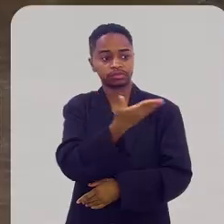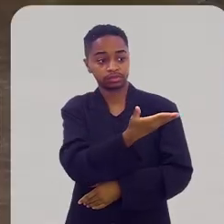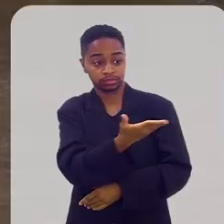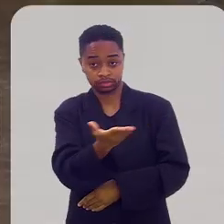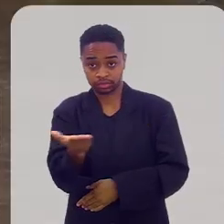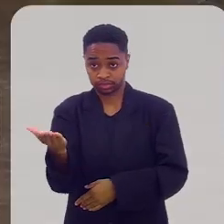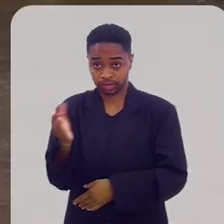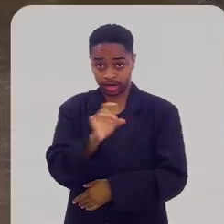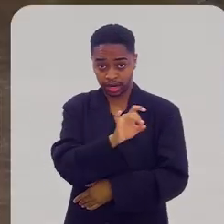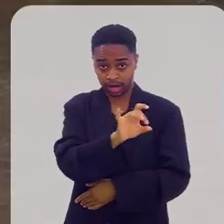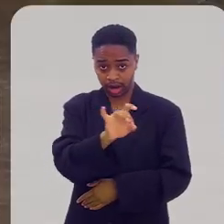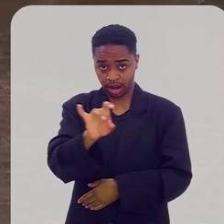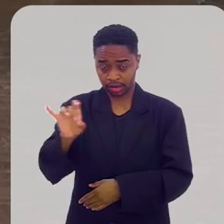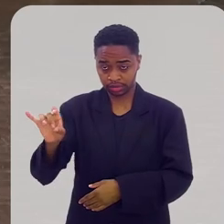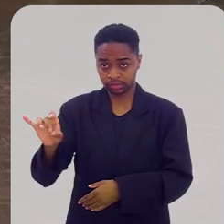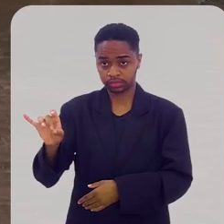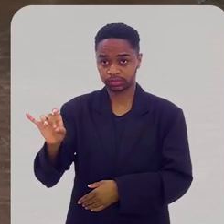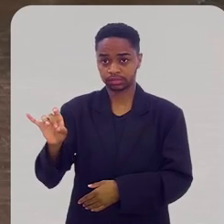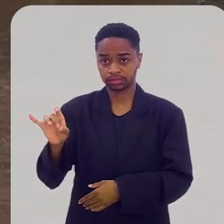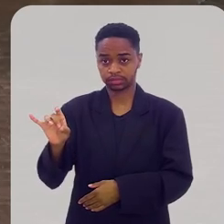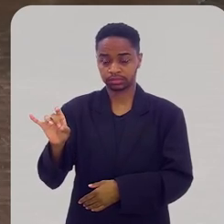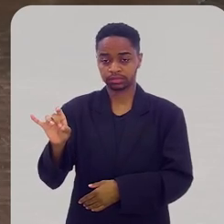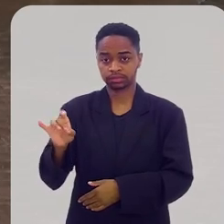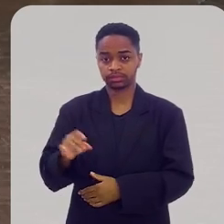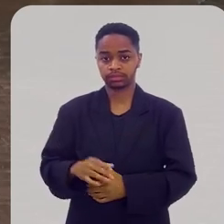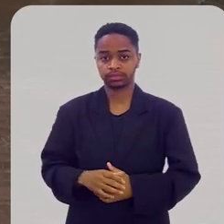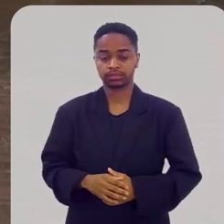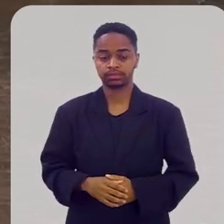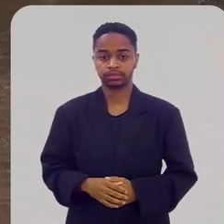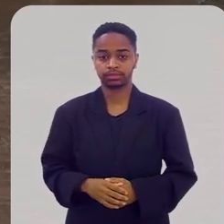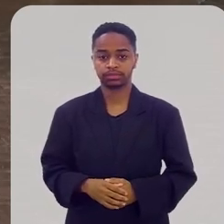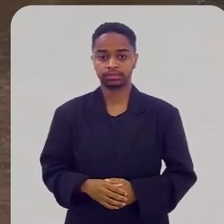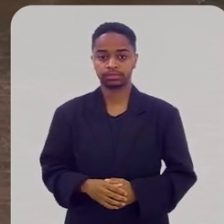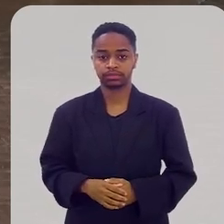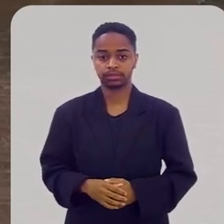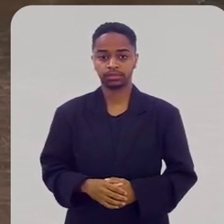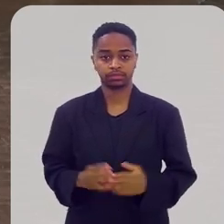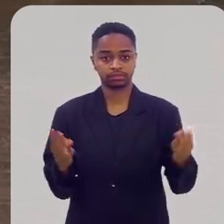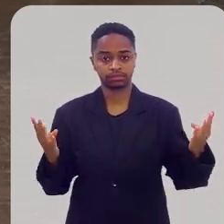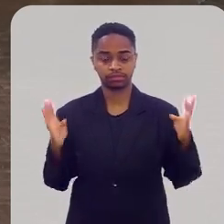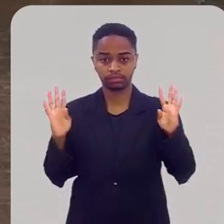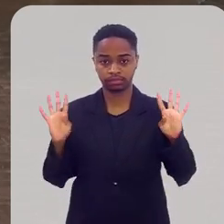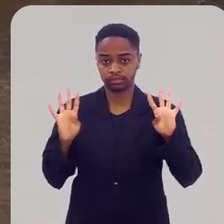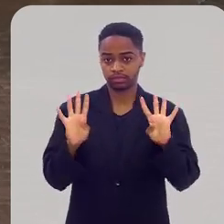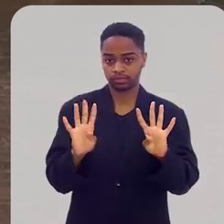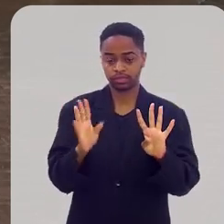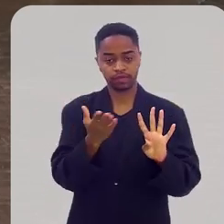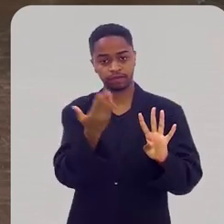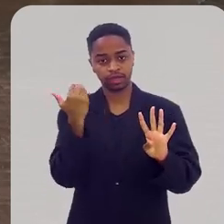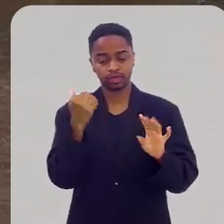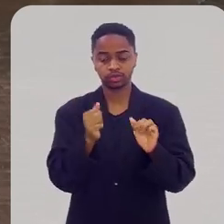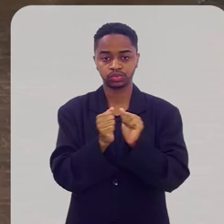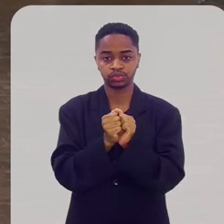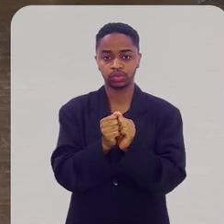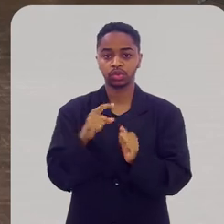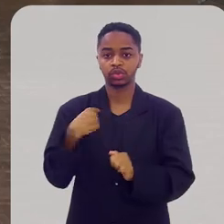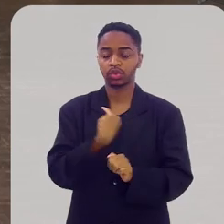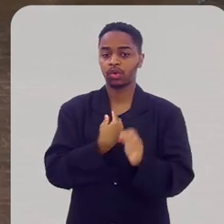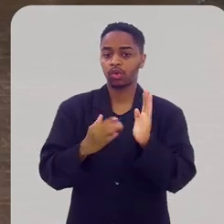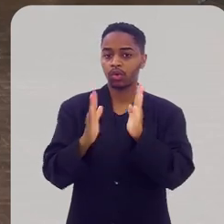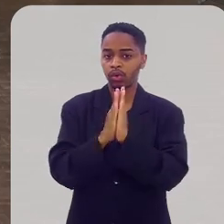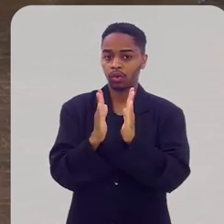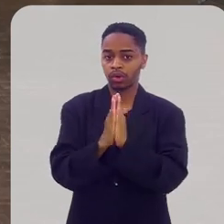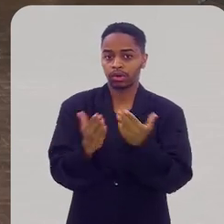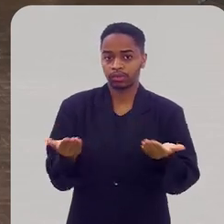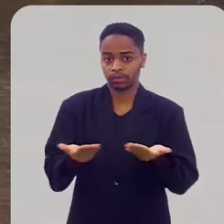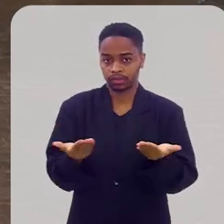Paula Porto, ao Jucá, ao Jorge Doma, Priscila Reis, que viessem para cá para a gente poder estar fazendo uma